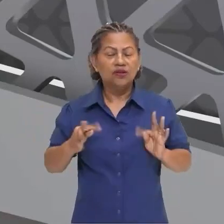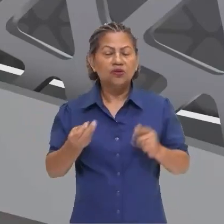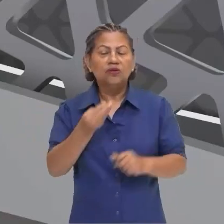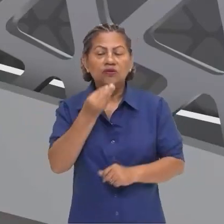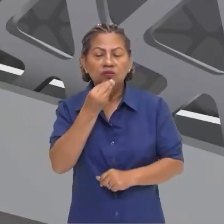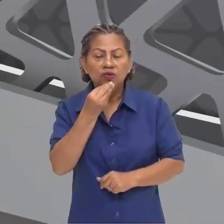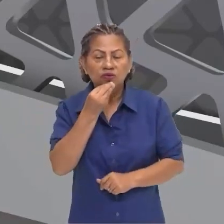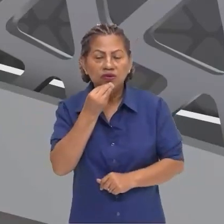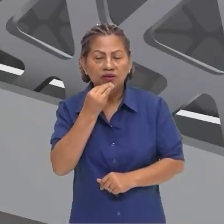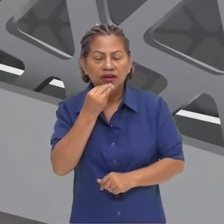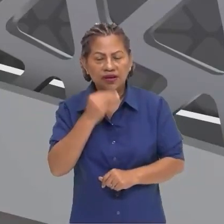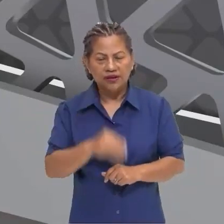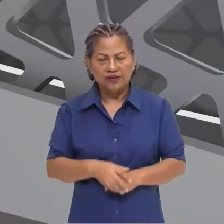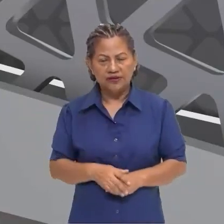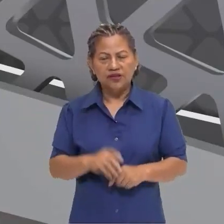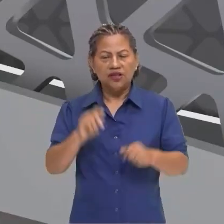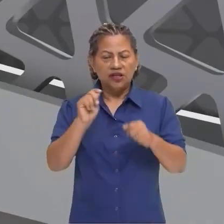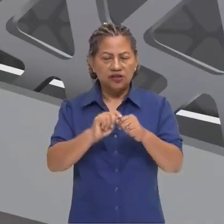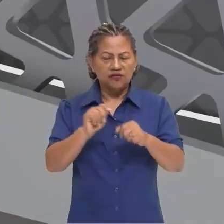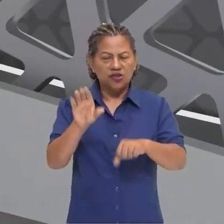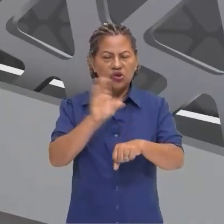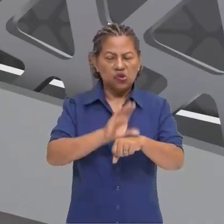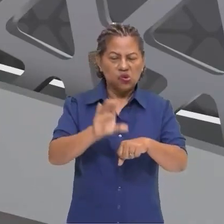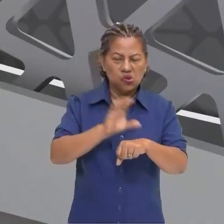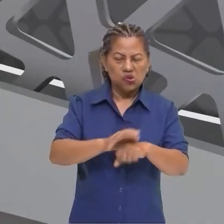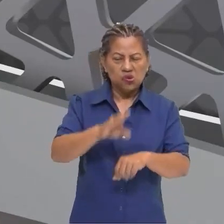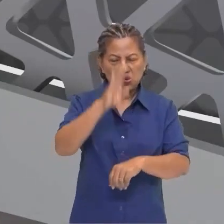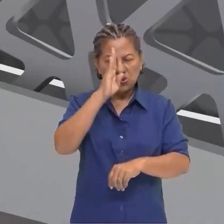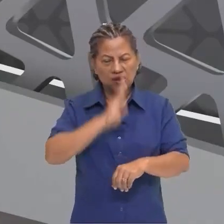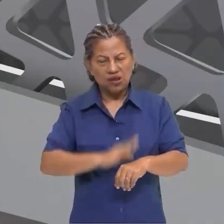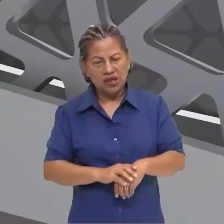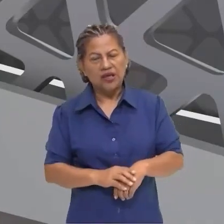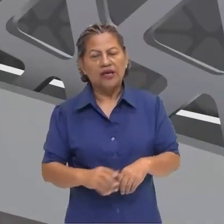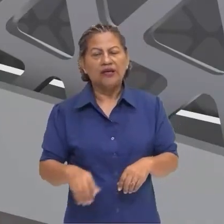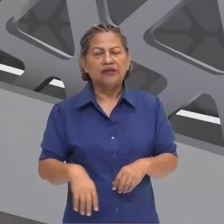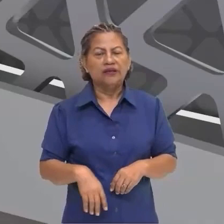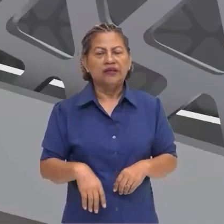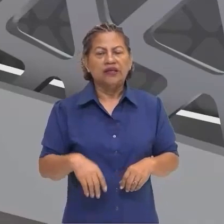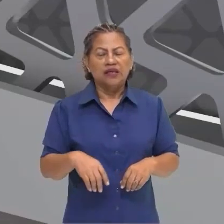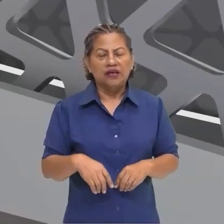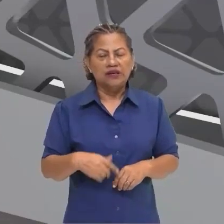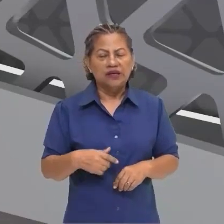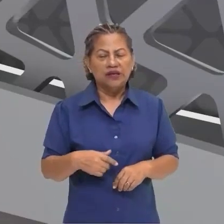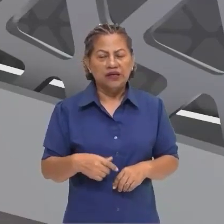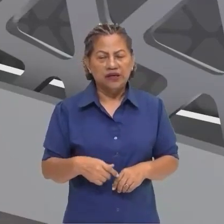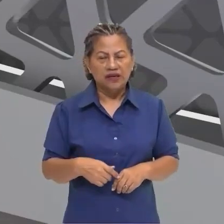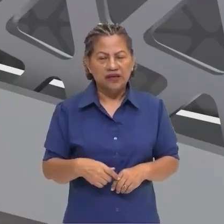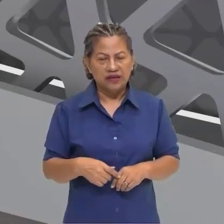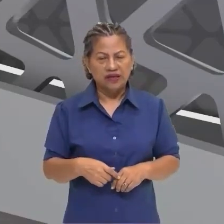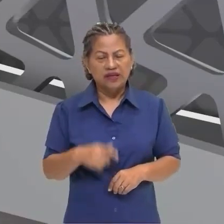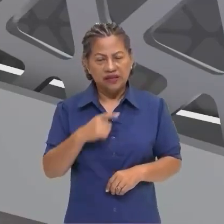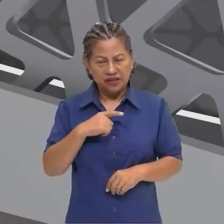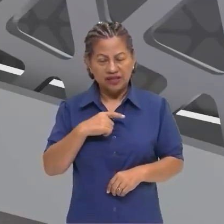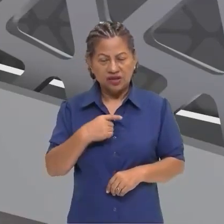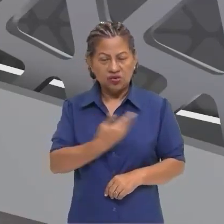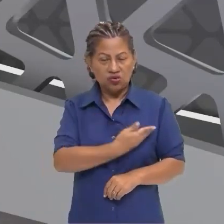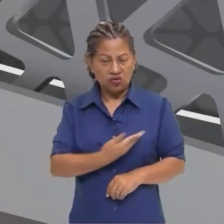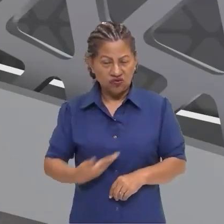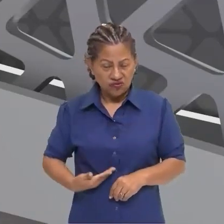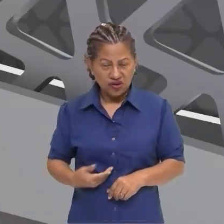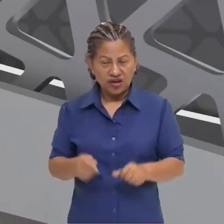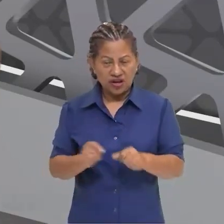oportunidades que apareceram. Cursinho popular, aquelas revisões que o governo pagava para os alunos da